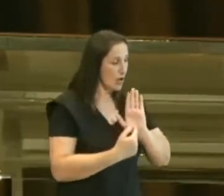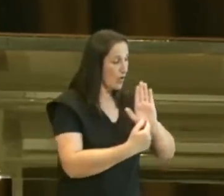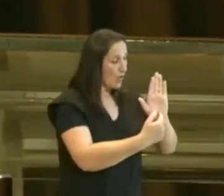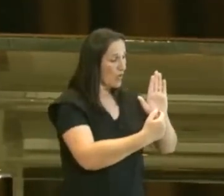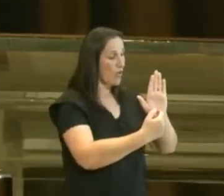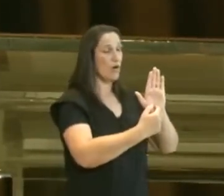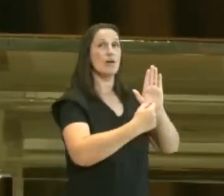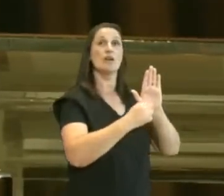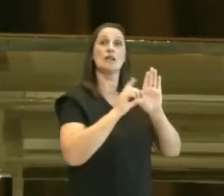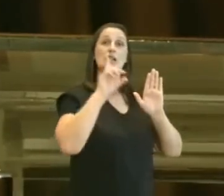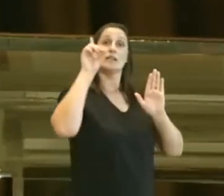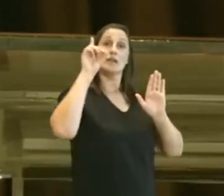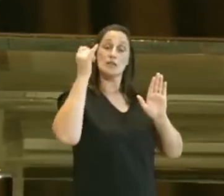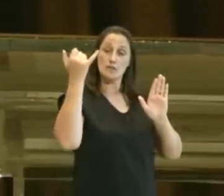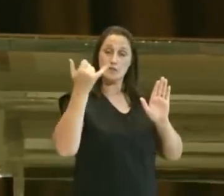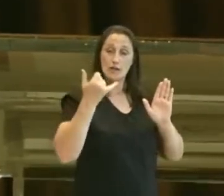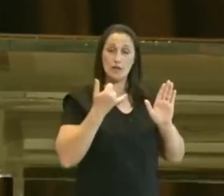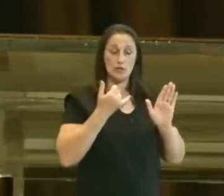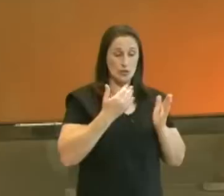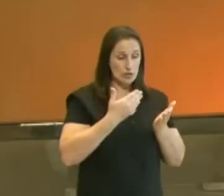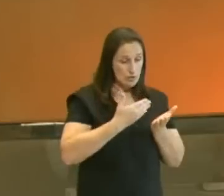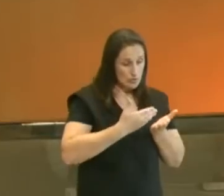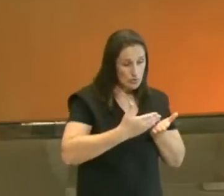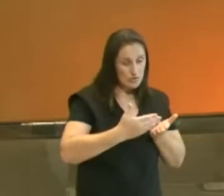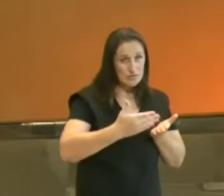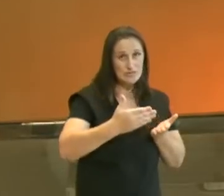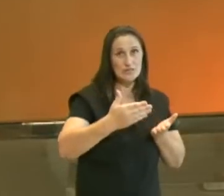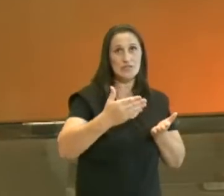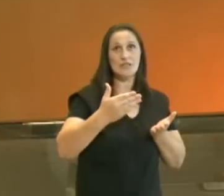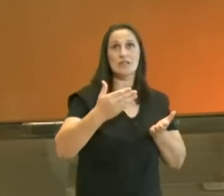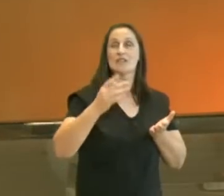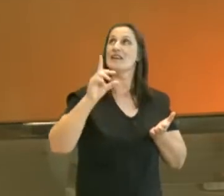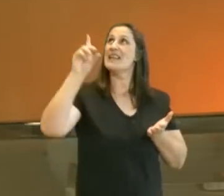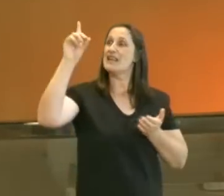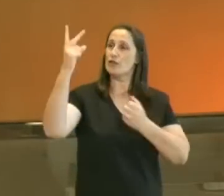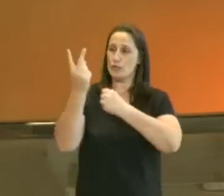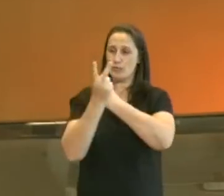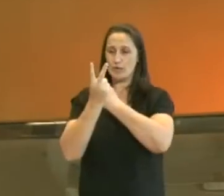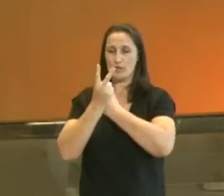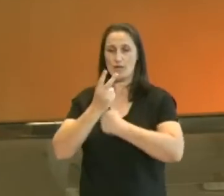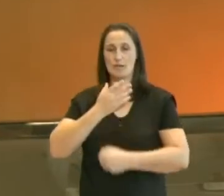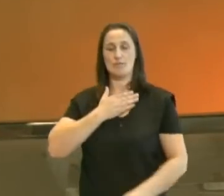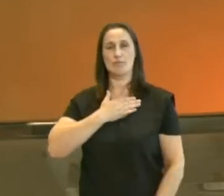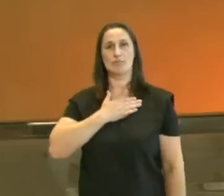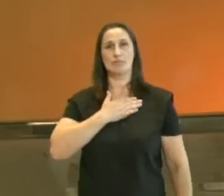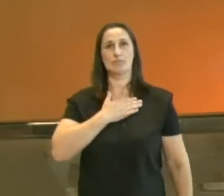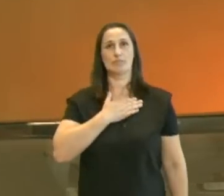falou, que de hoje em diante Ele é o meu marido, que Ele vai cuidar de mim.